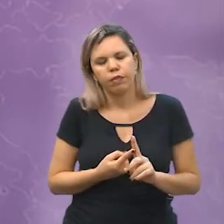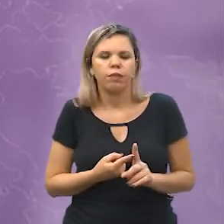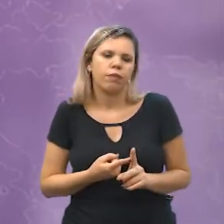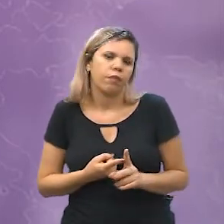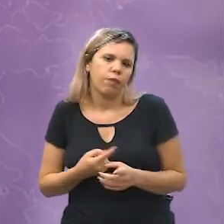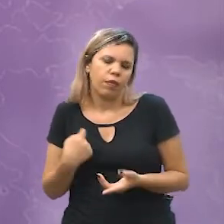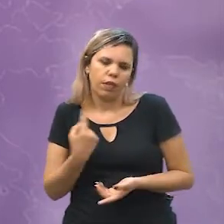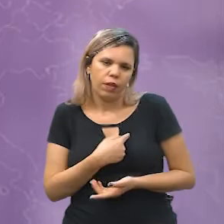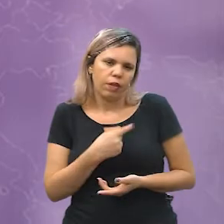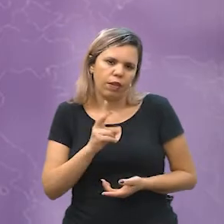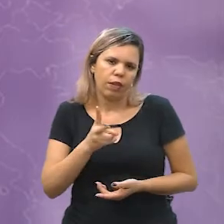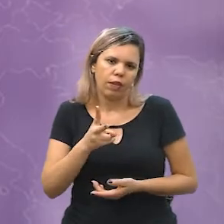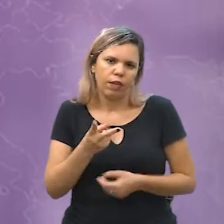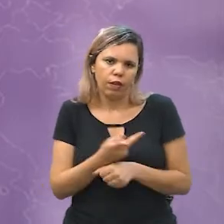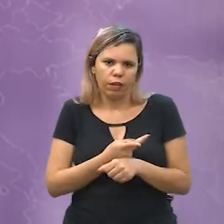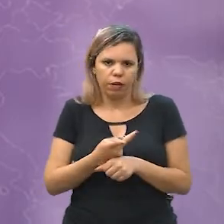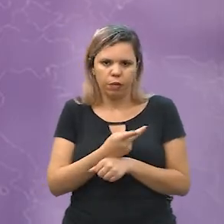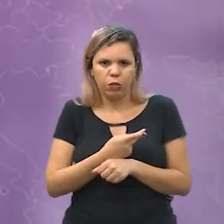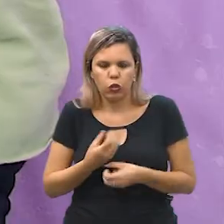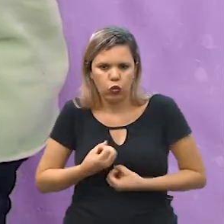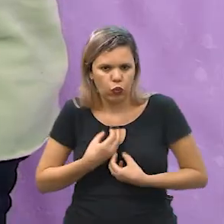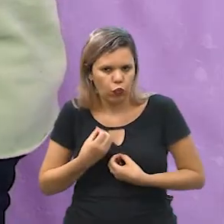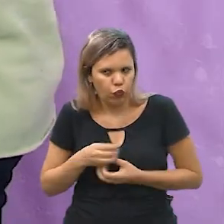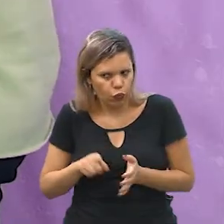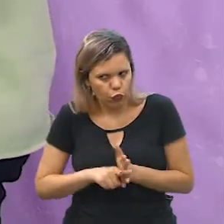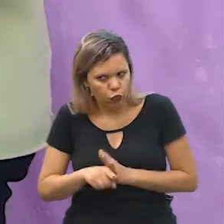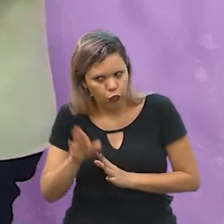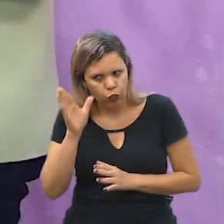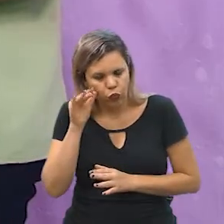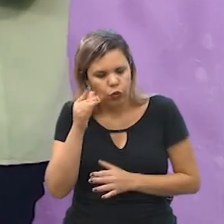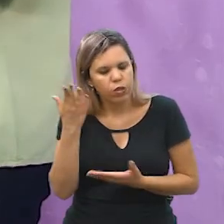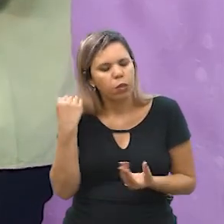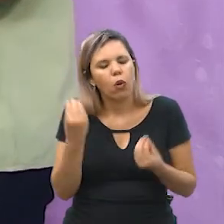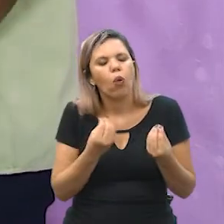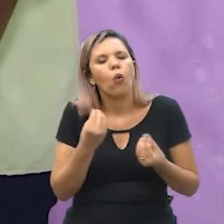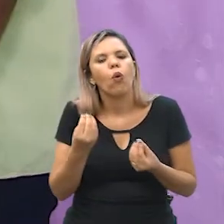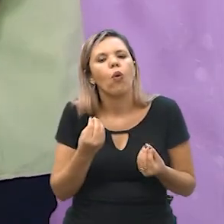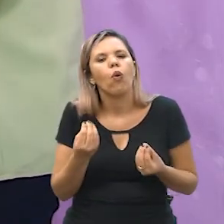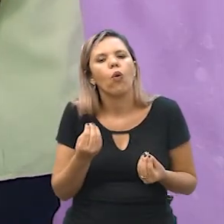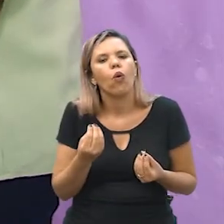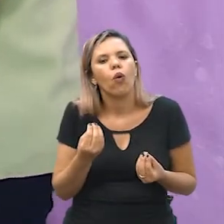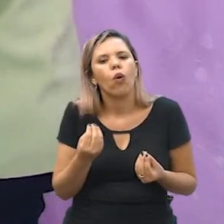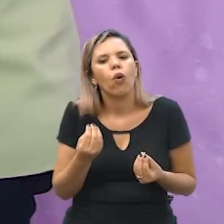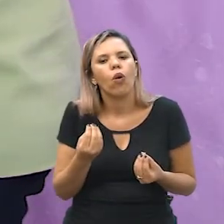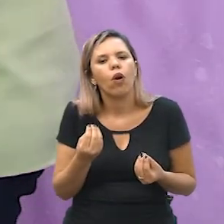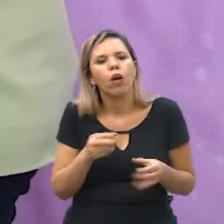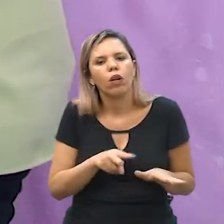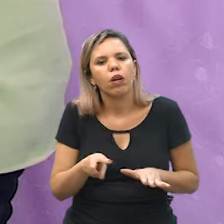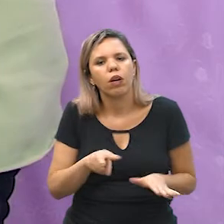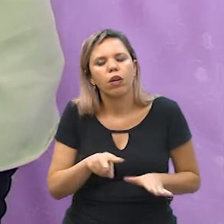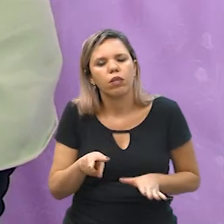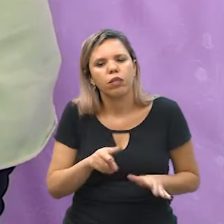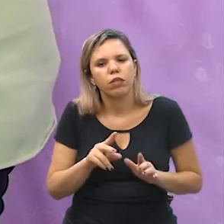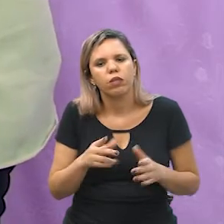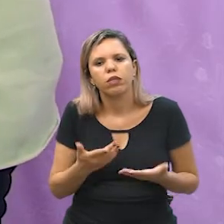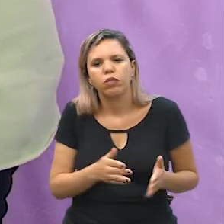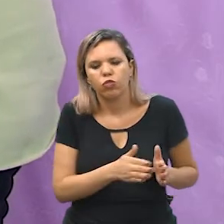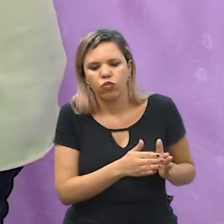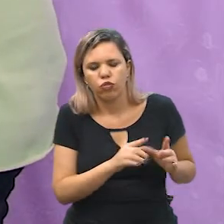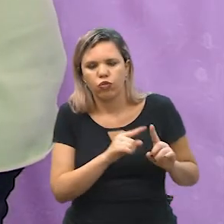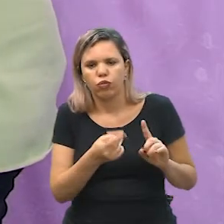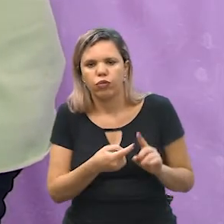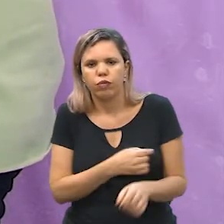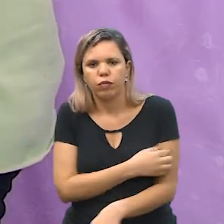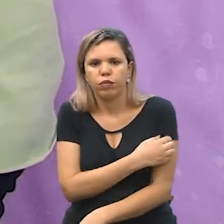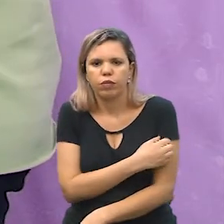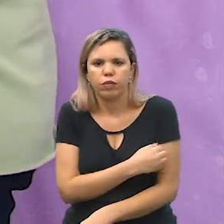gestação, a gente tem que sempre procurar informação a princípio, para você saber levar aí até as últimas semanas a sua gestação, né?